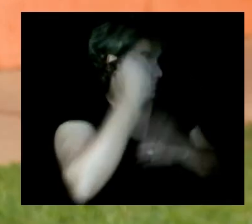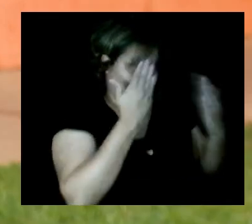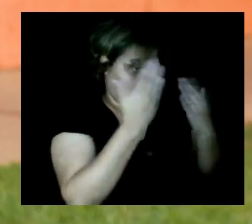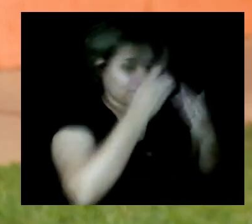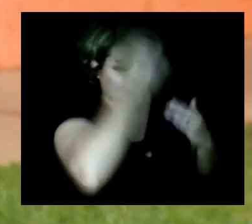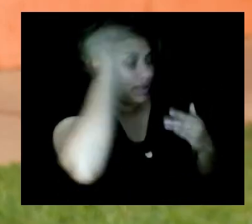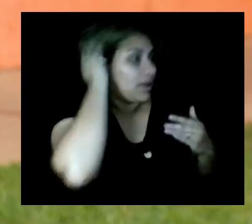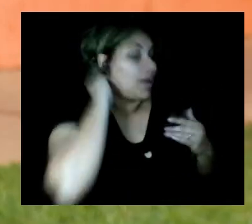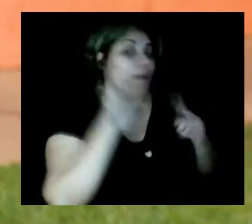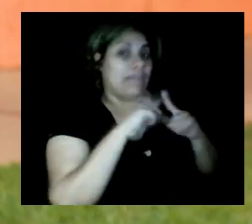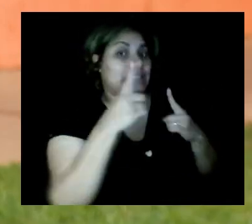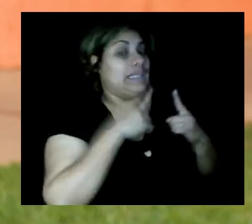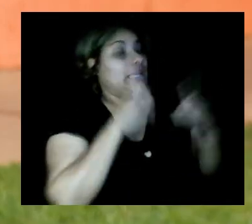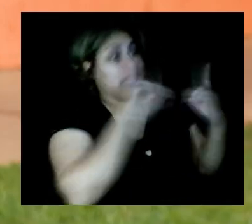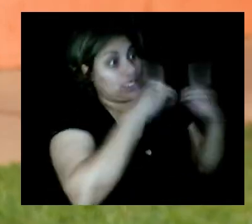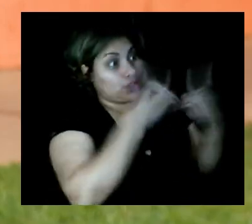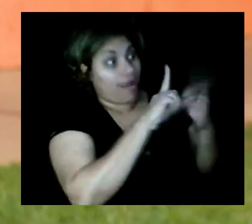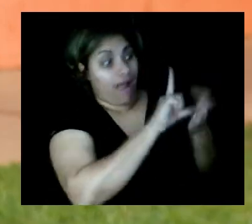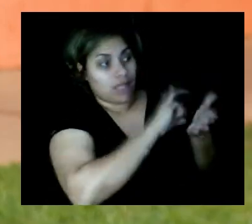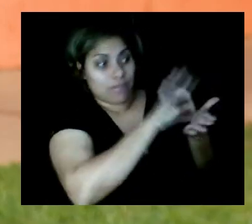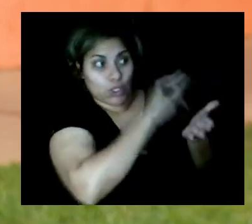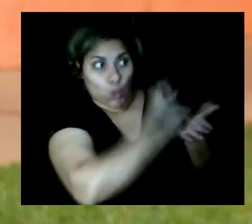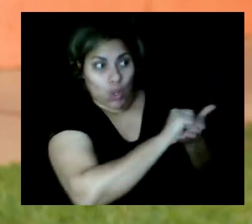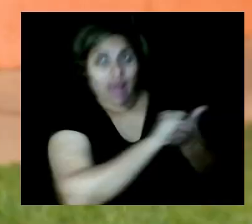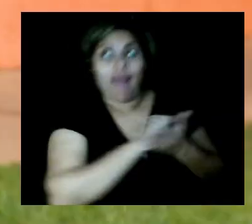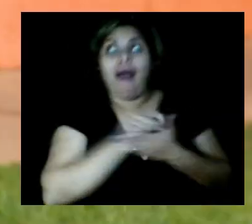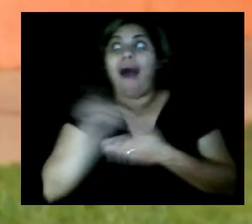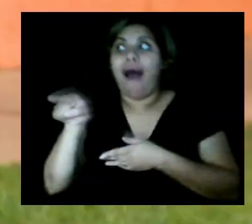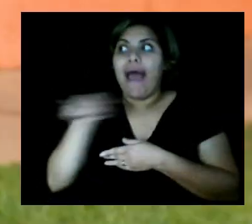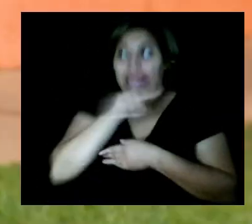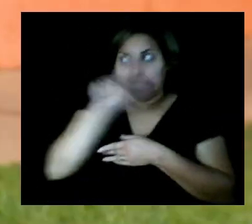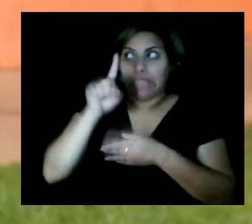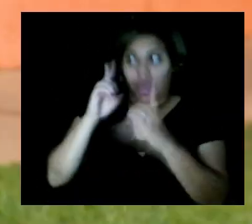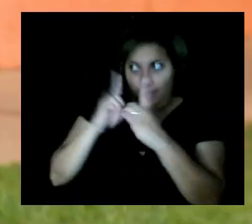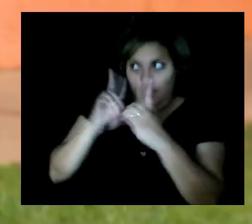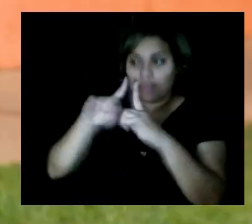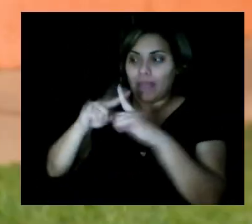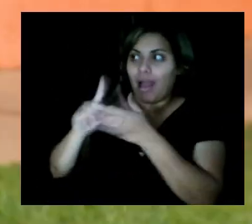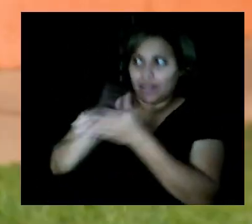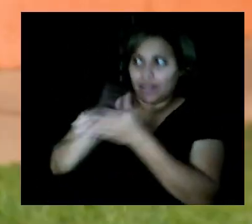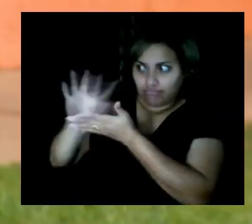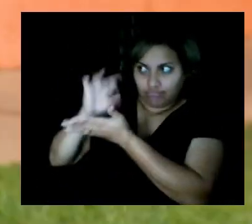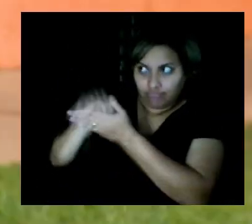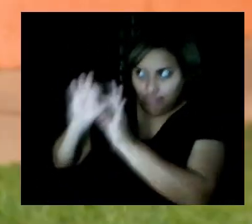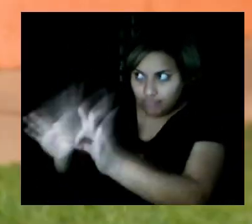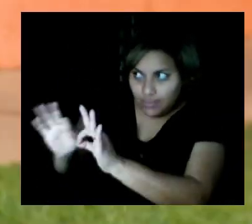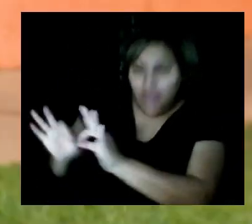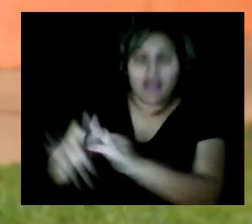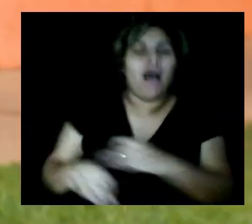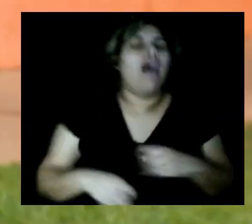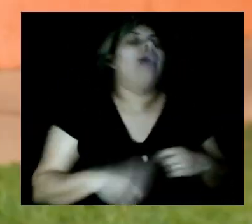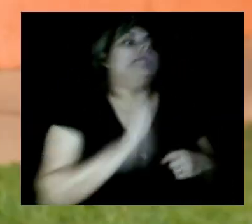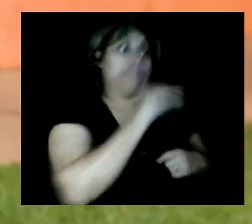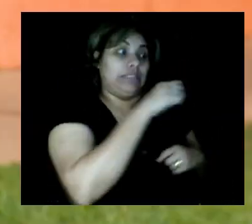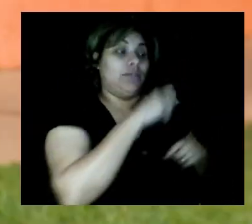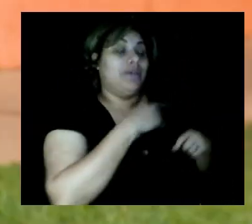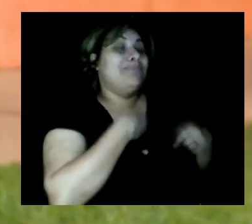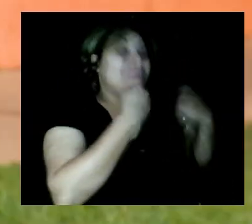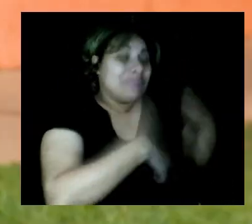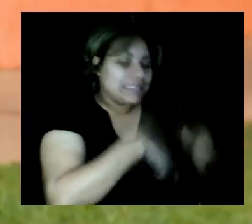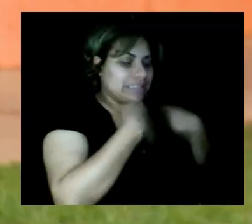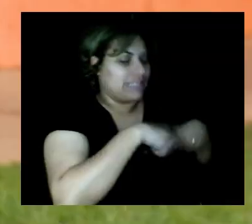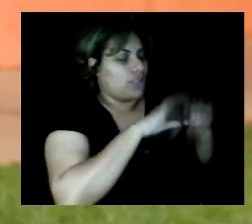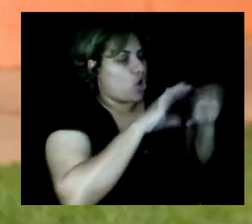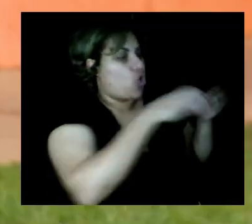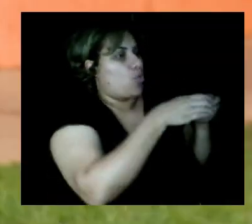matriculados. Que já tem o diagnóstico, que já tem o diagnóstico. Já passaram pela fila, Sim, né? então é necessário ter uma equipe multi, né, para poder fechar um diagnóstico, né, mais